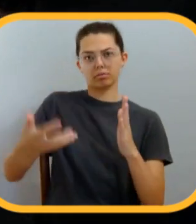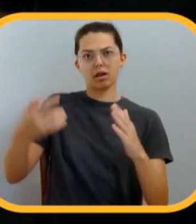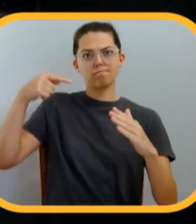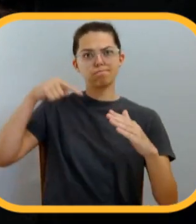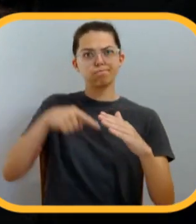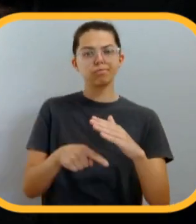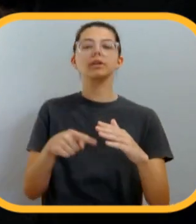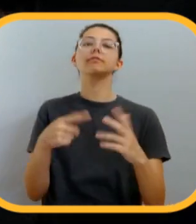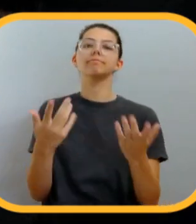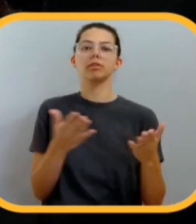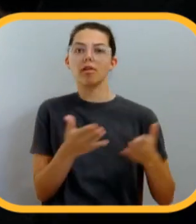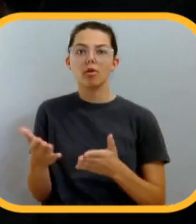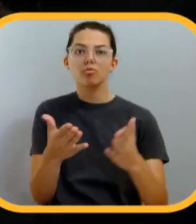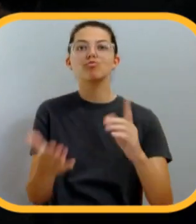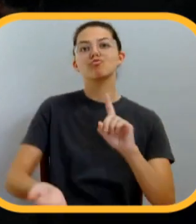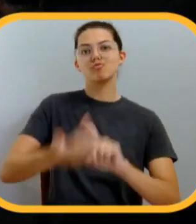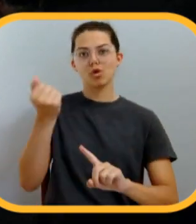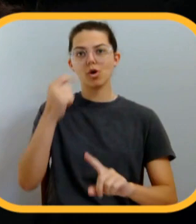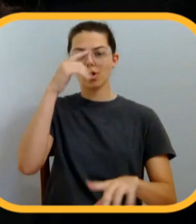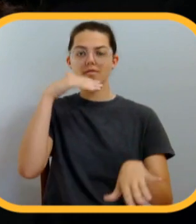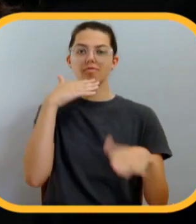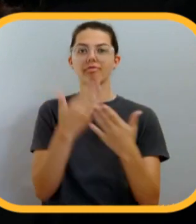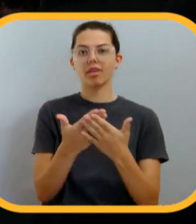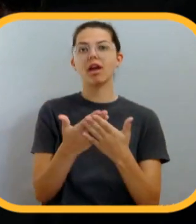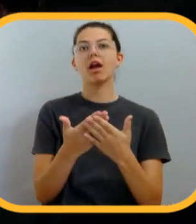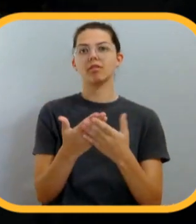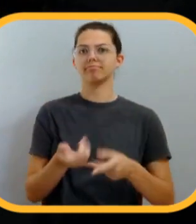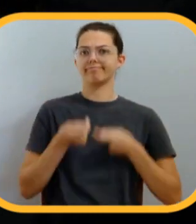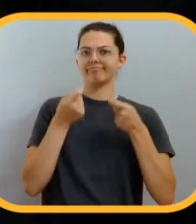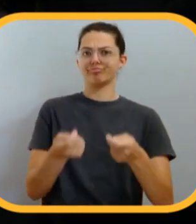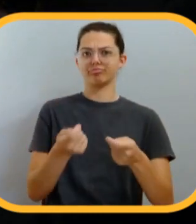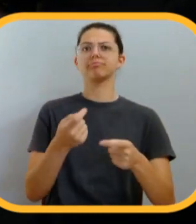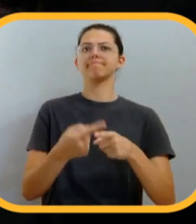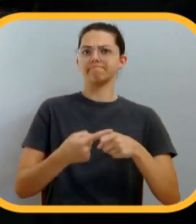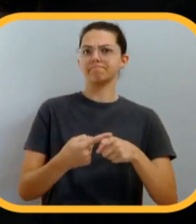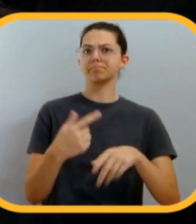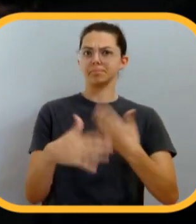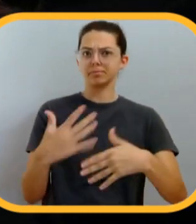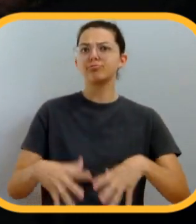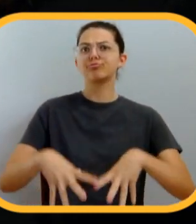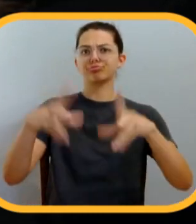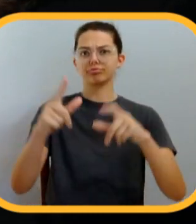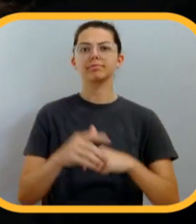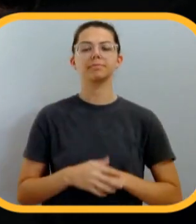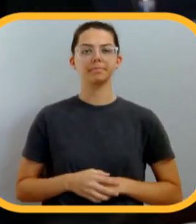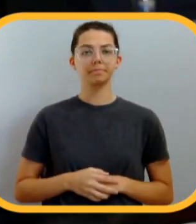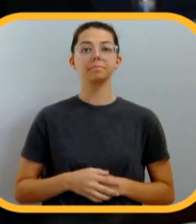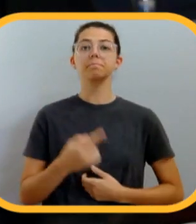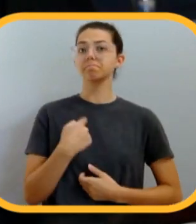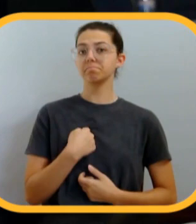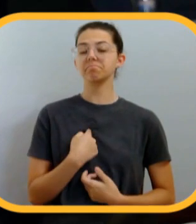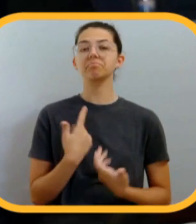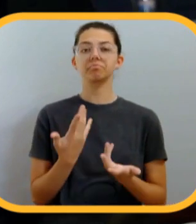dessa complexidade, encontrar aqui caminhos para a sua aposta e o seu empenho e o seu desenvolvimento.